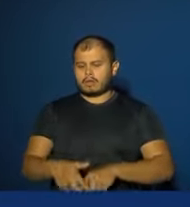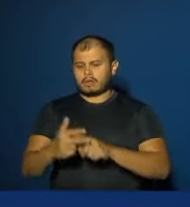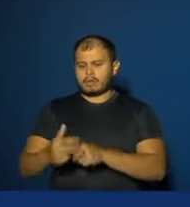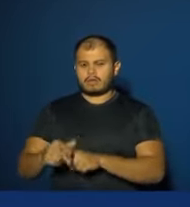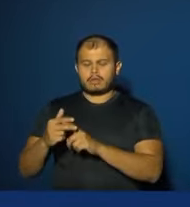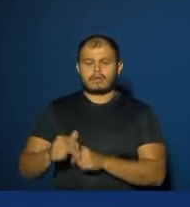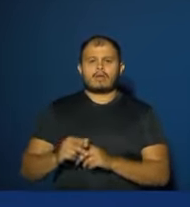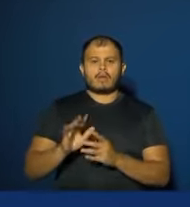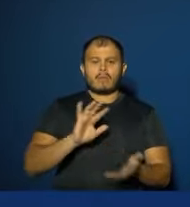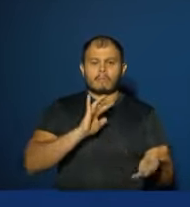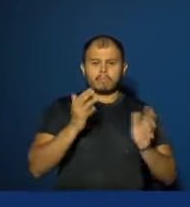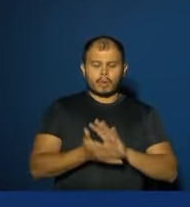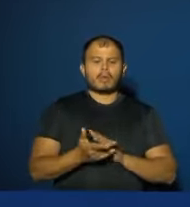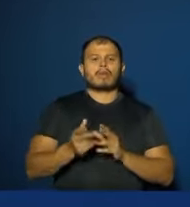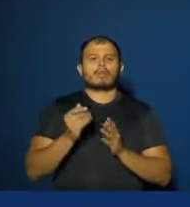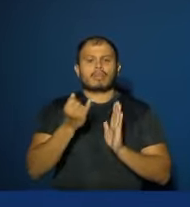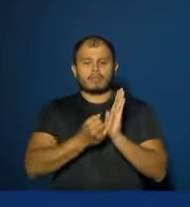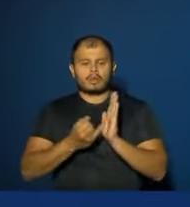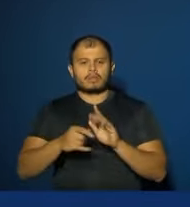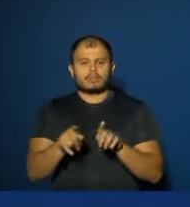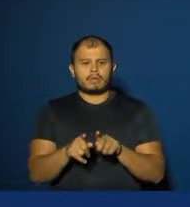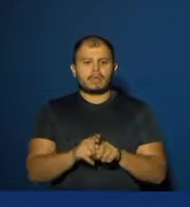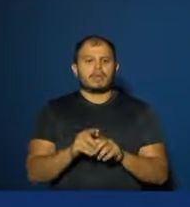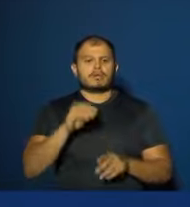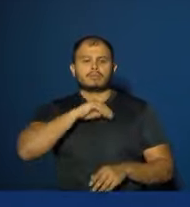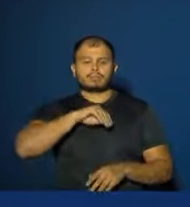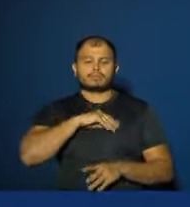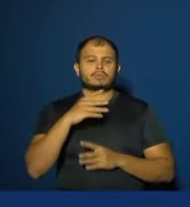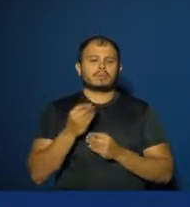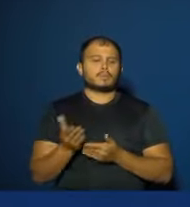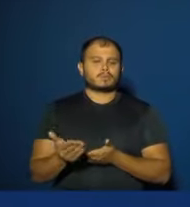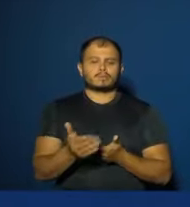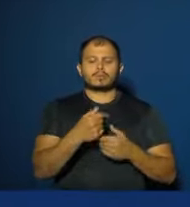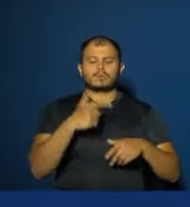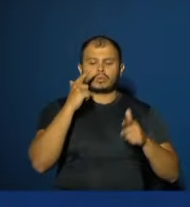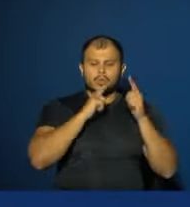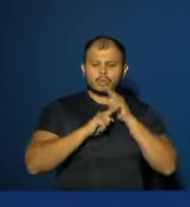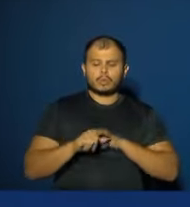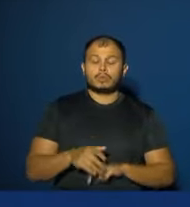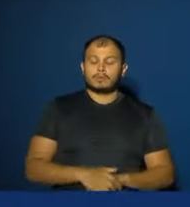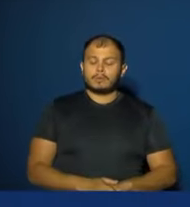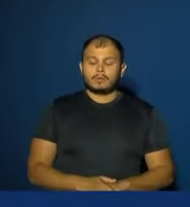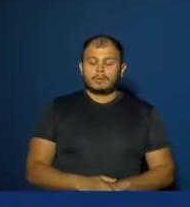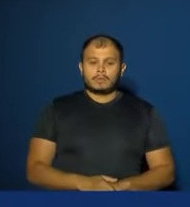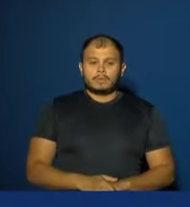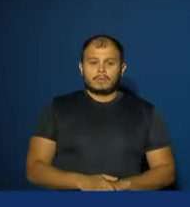tributária, iniciar a reforma de renda e alguns outros projetos fundamentais, como